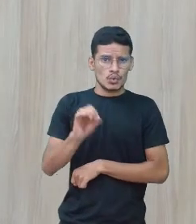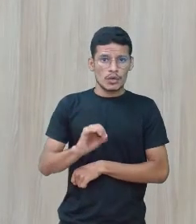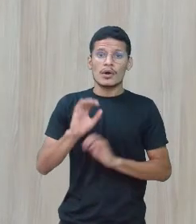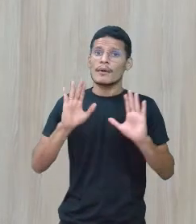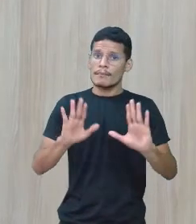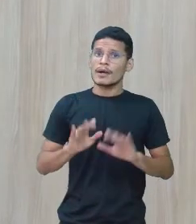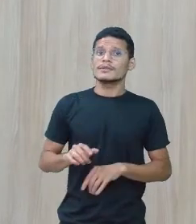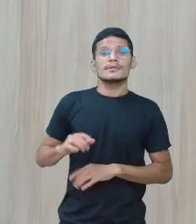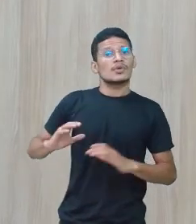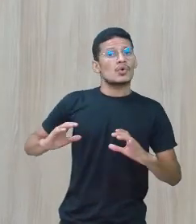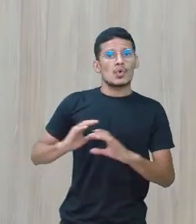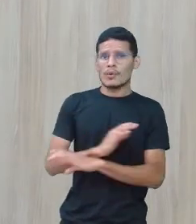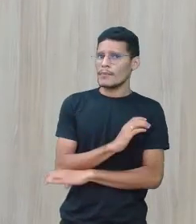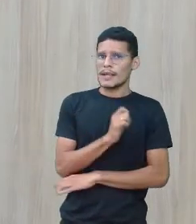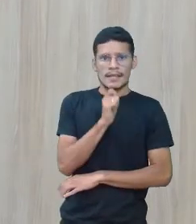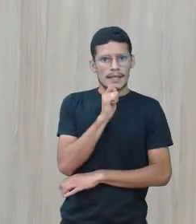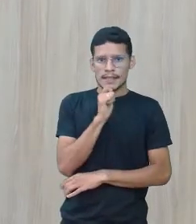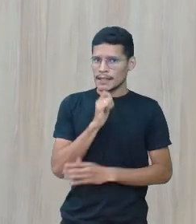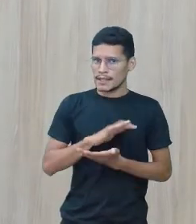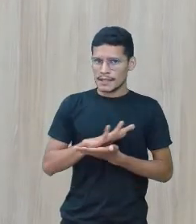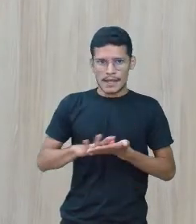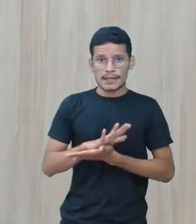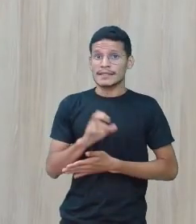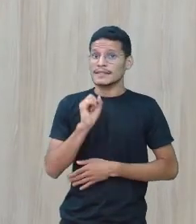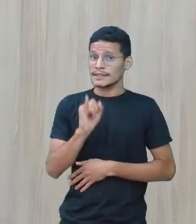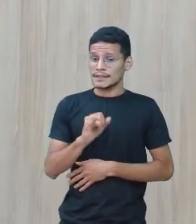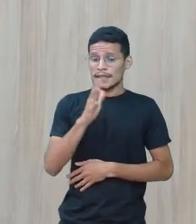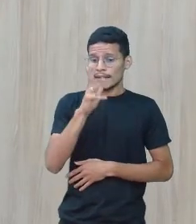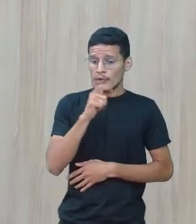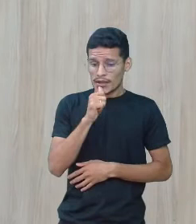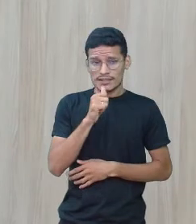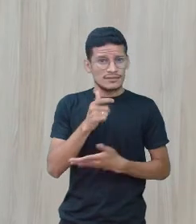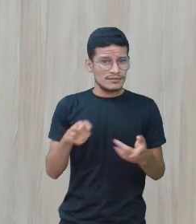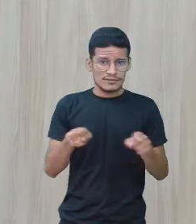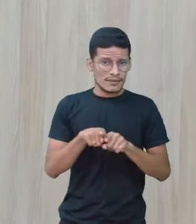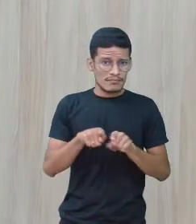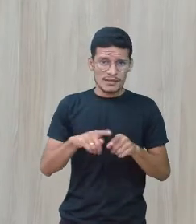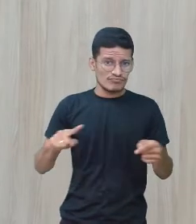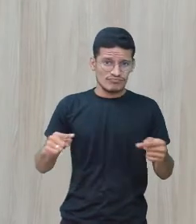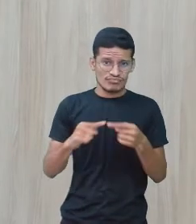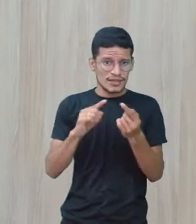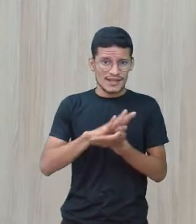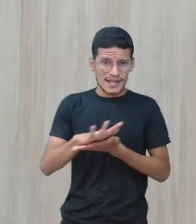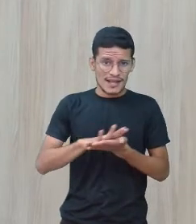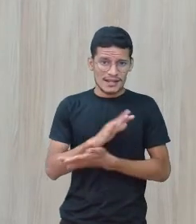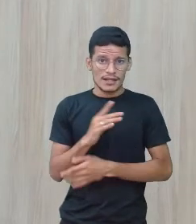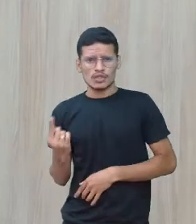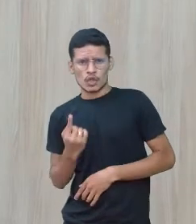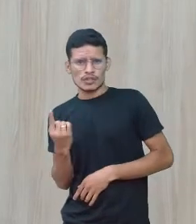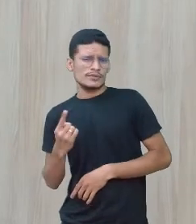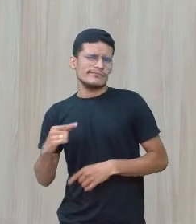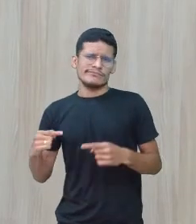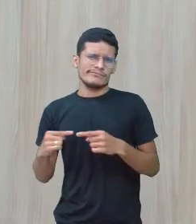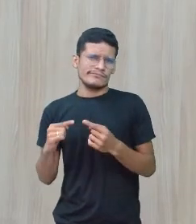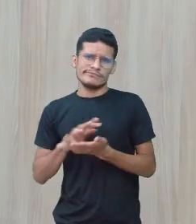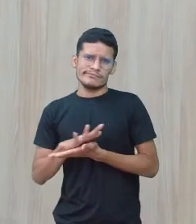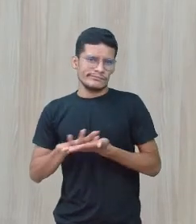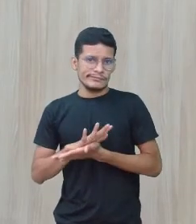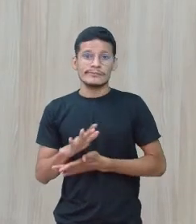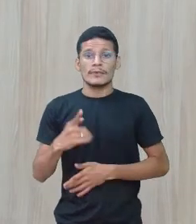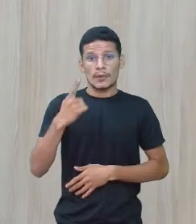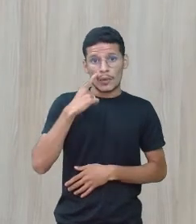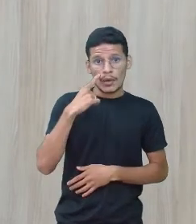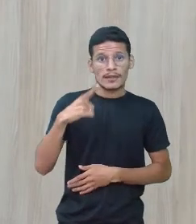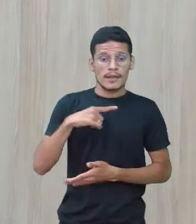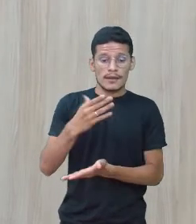pouco incompleta. E se ele demorasse, não faz sentido sozinho. Então, a gente vê que essa relação, que nessa relação, as orações,